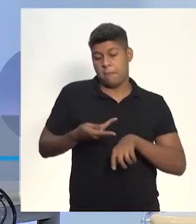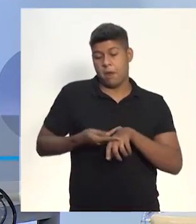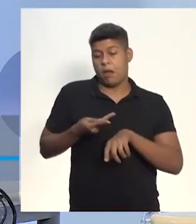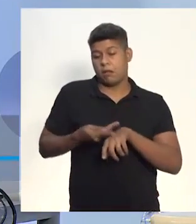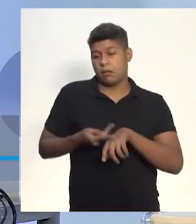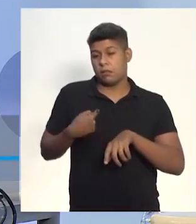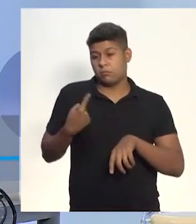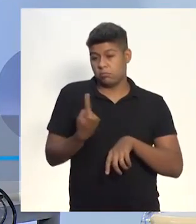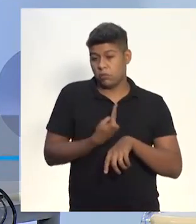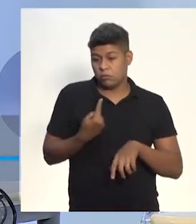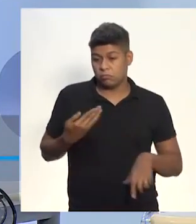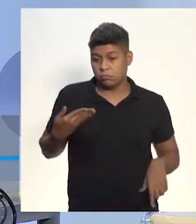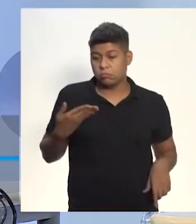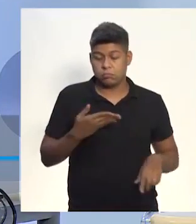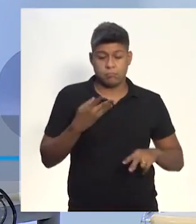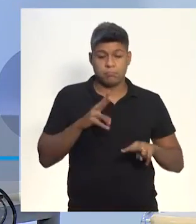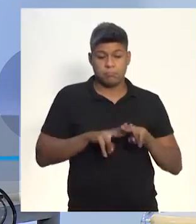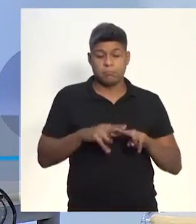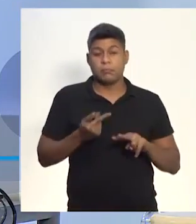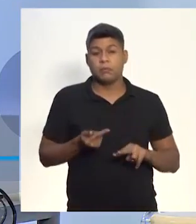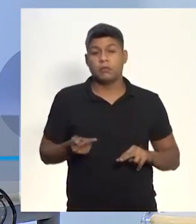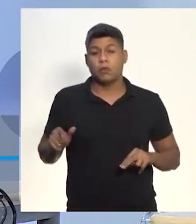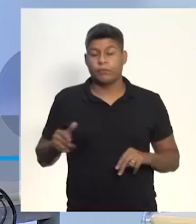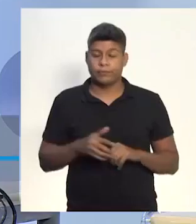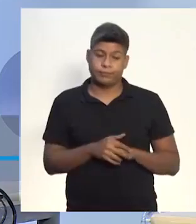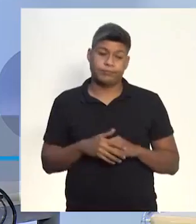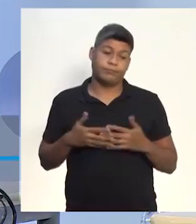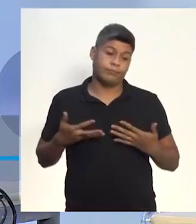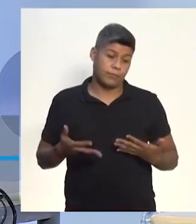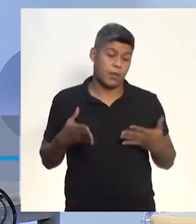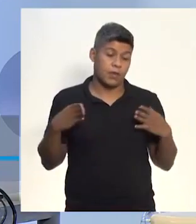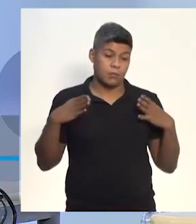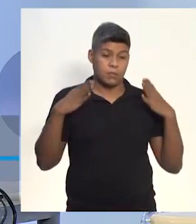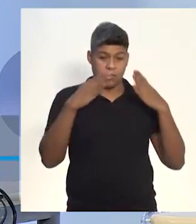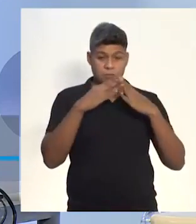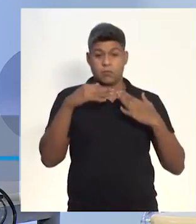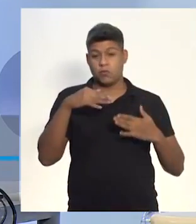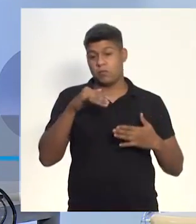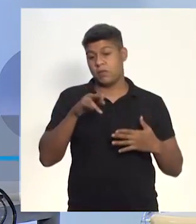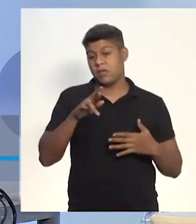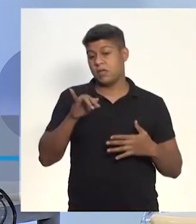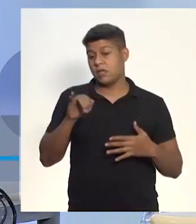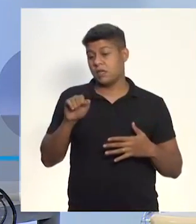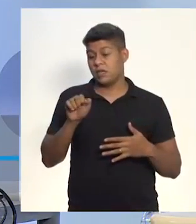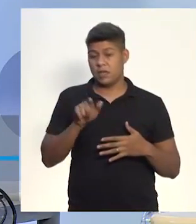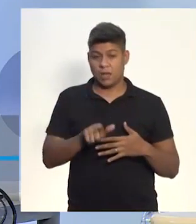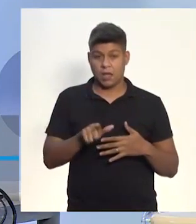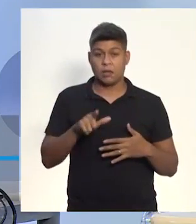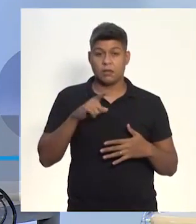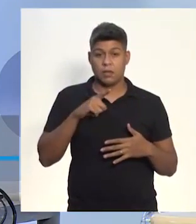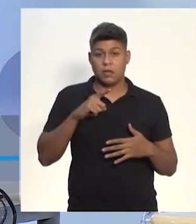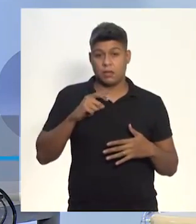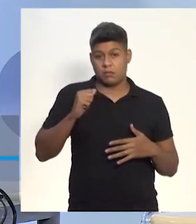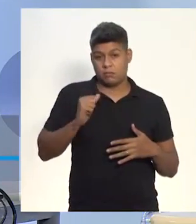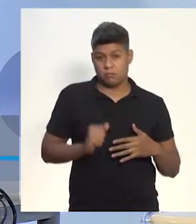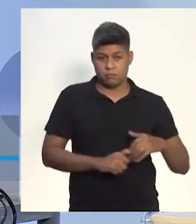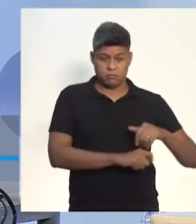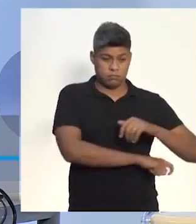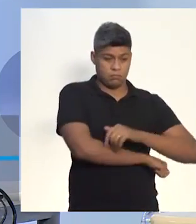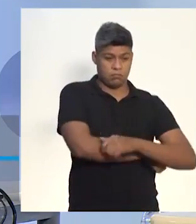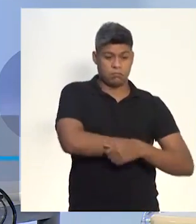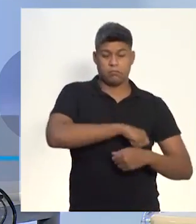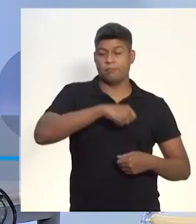porque a gente vai prender ele novamente. E aí o bispo Miriel tira, né, da sua bolsa um